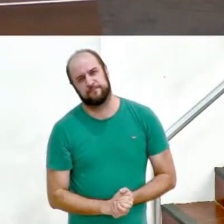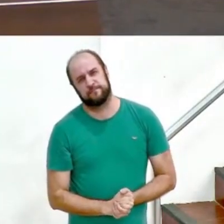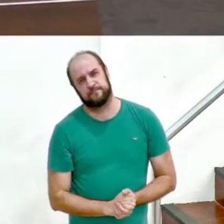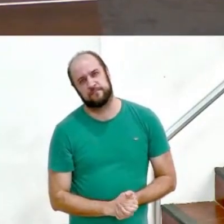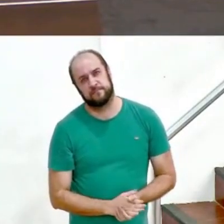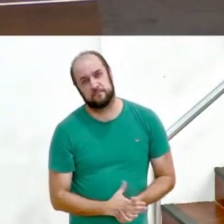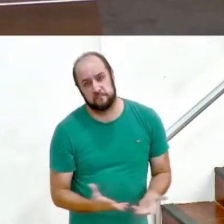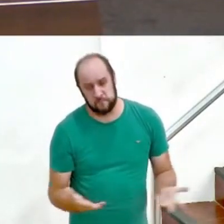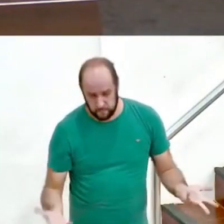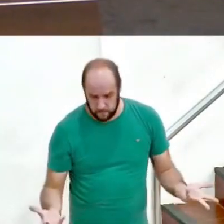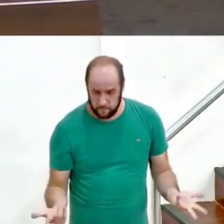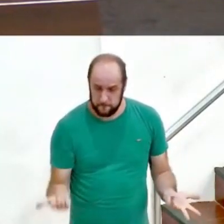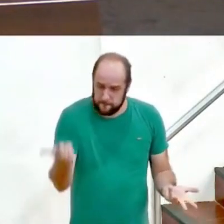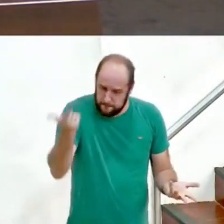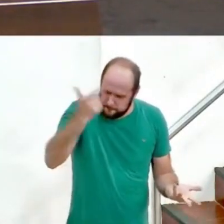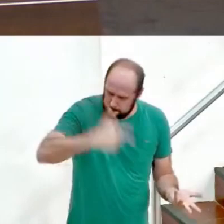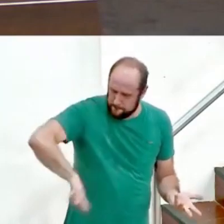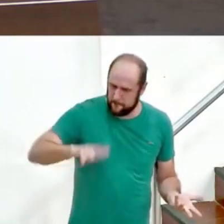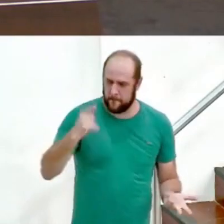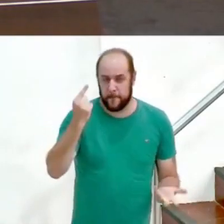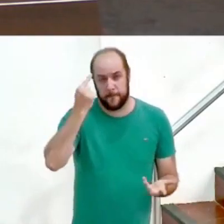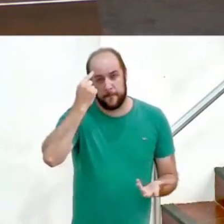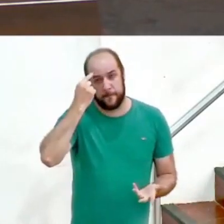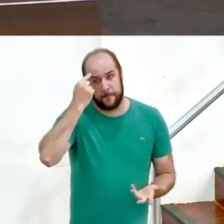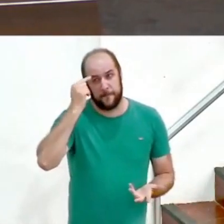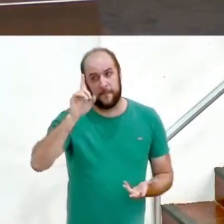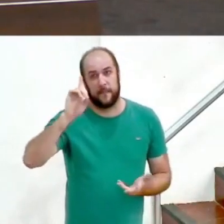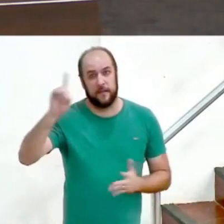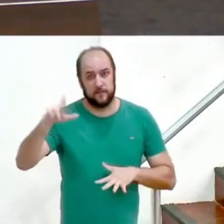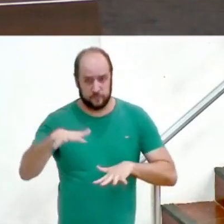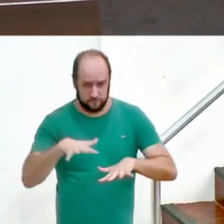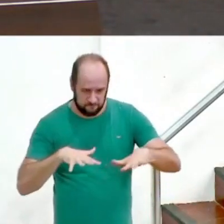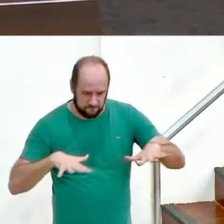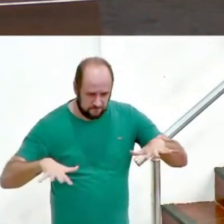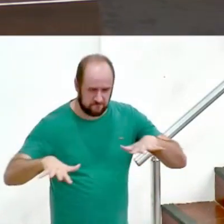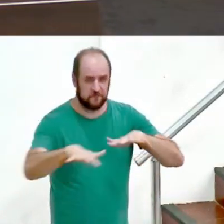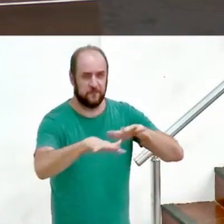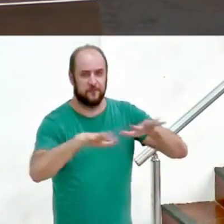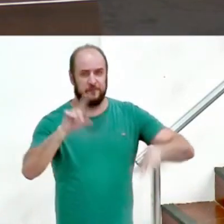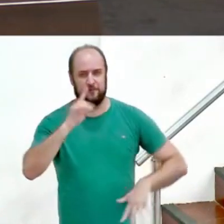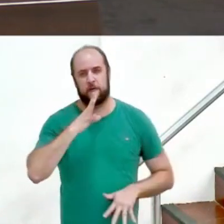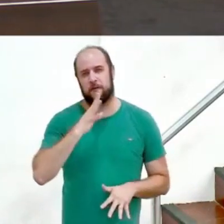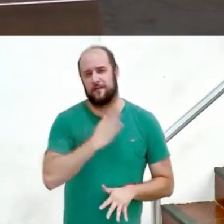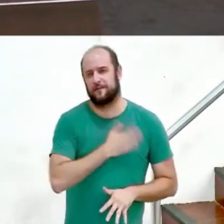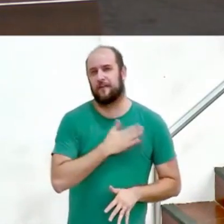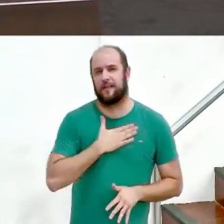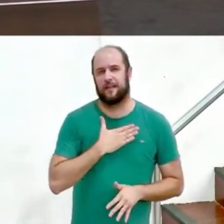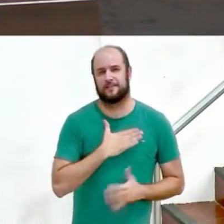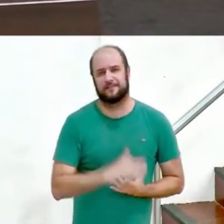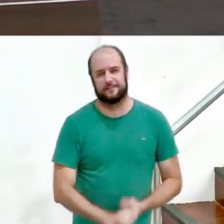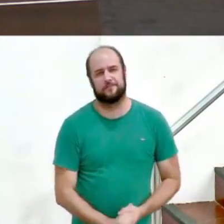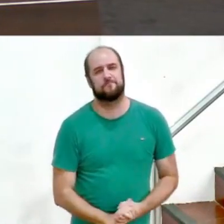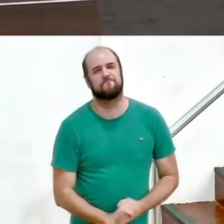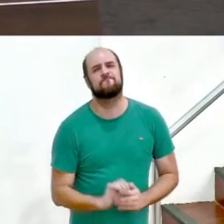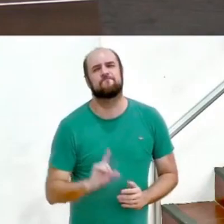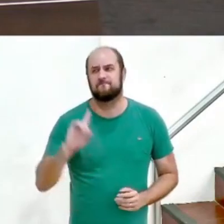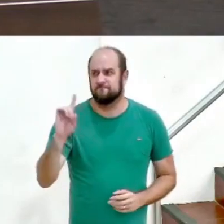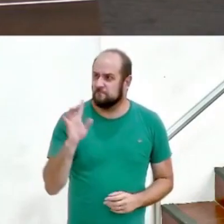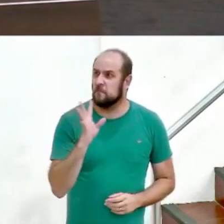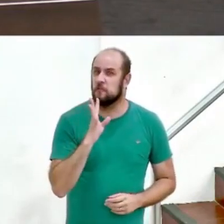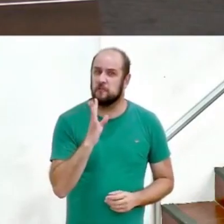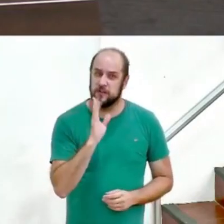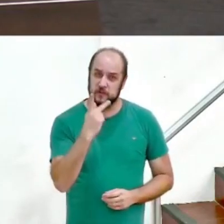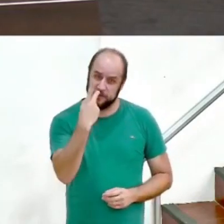E isso nos leva mais uma vez a um movimento de Deus. Deus conhece o meu coração. Deus conhece o